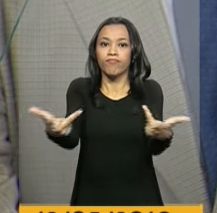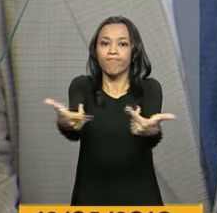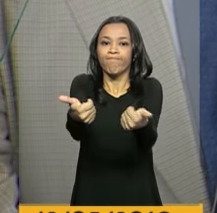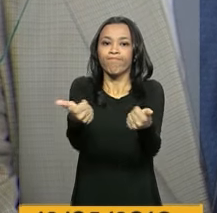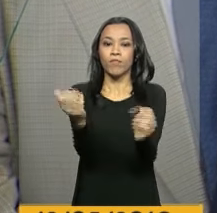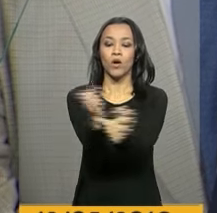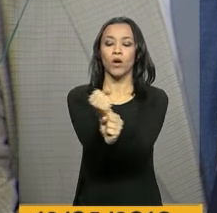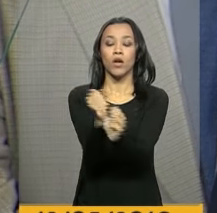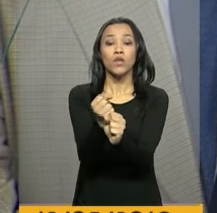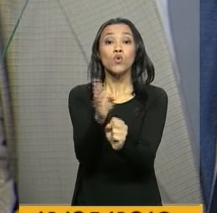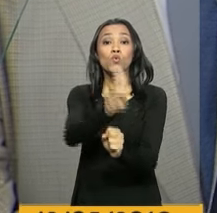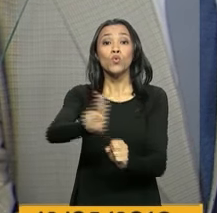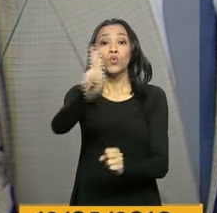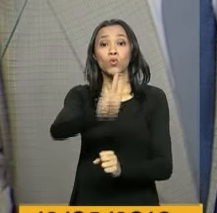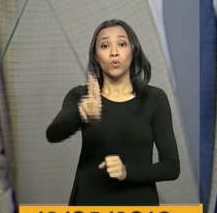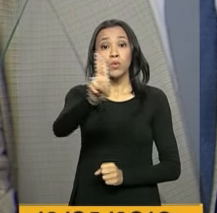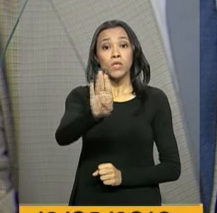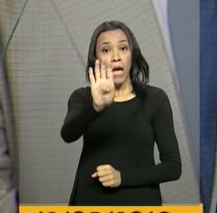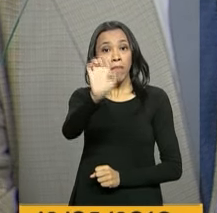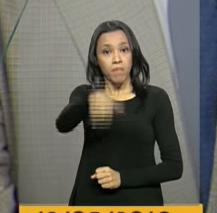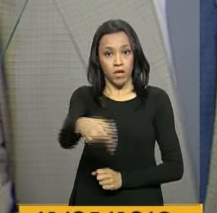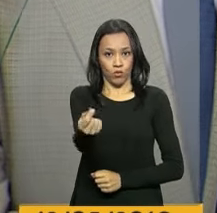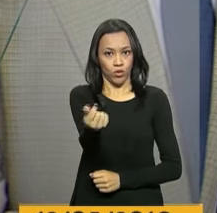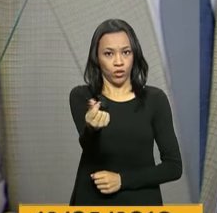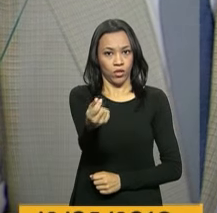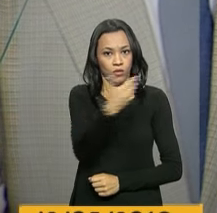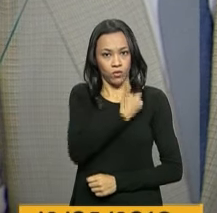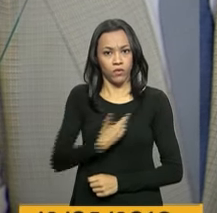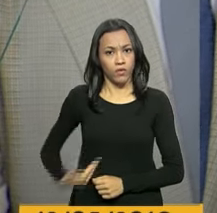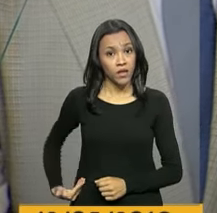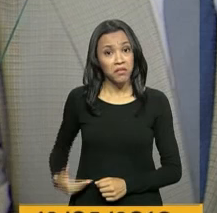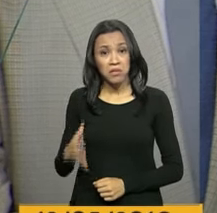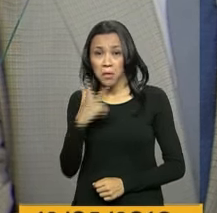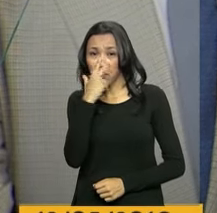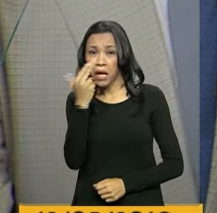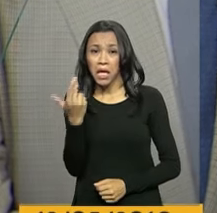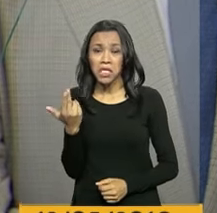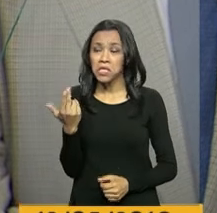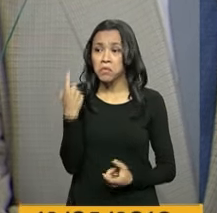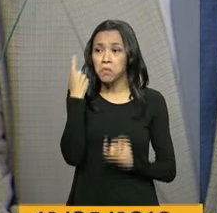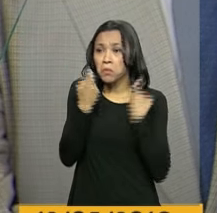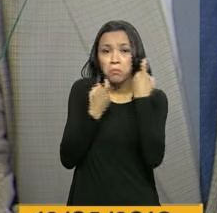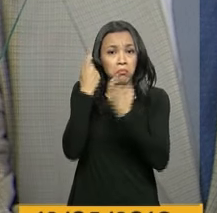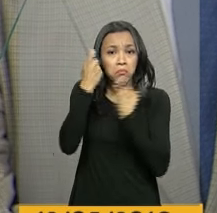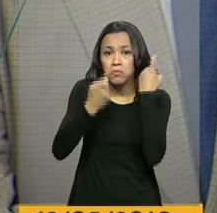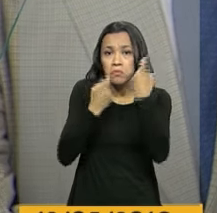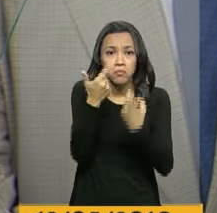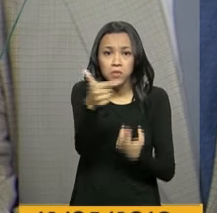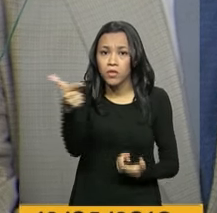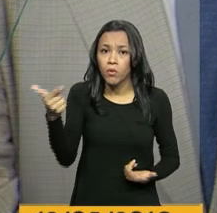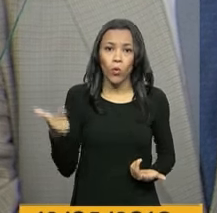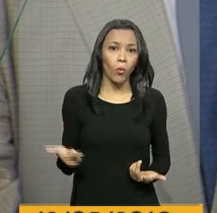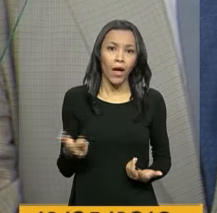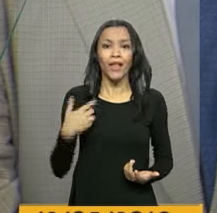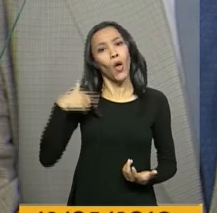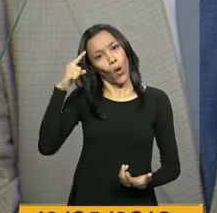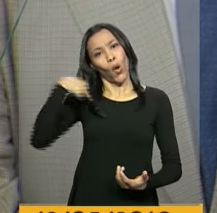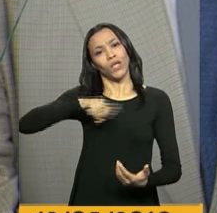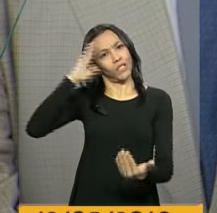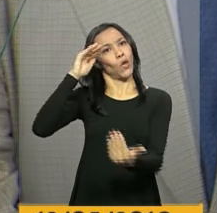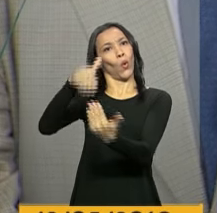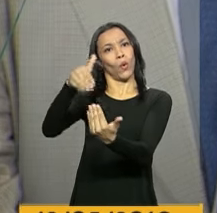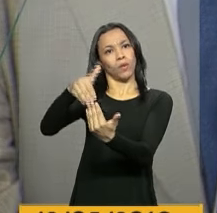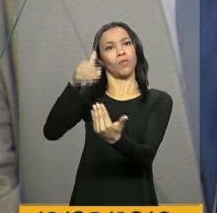aos gastos públicos, coisa que não tem merecido maior preocupação no Estado brasileiro. Nós todos estamos de acordo com